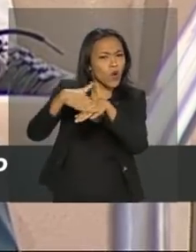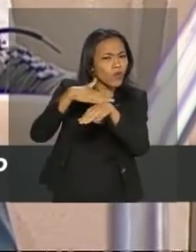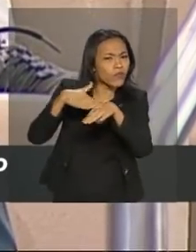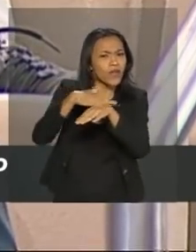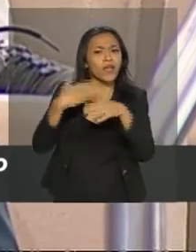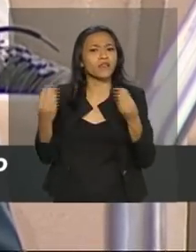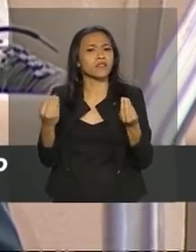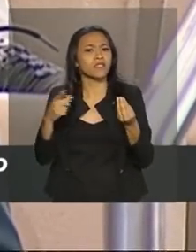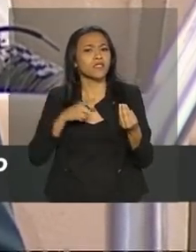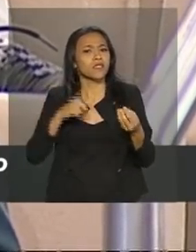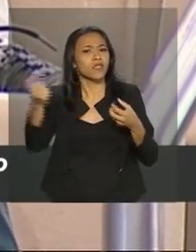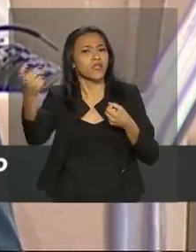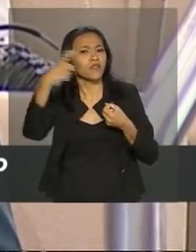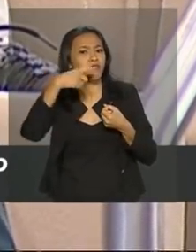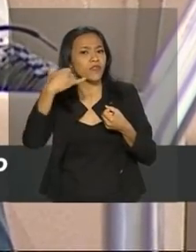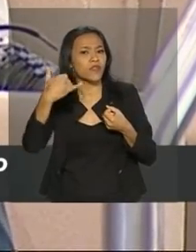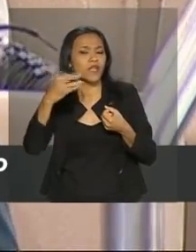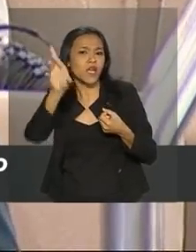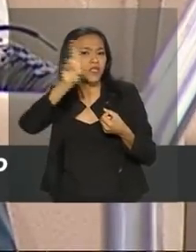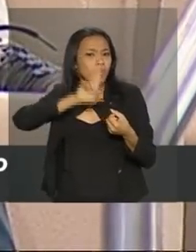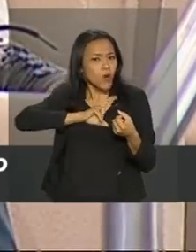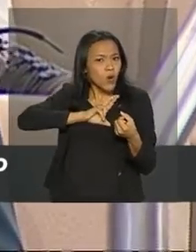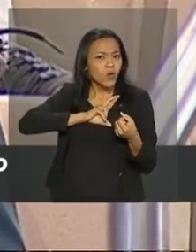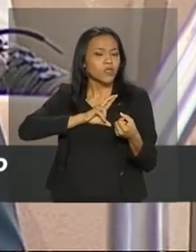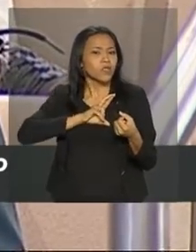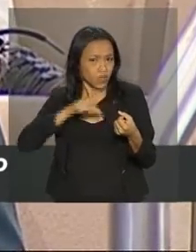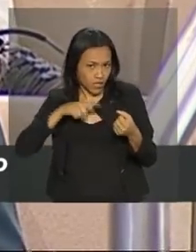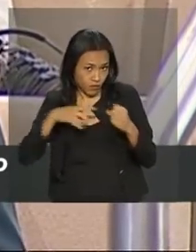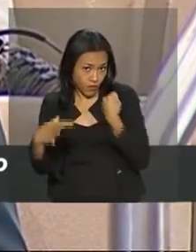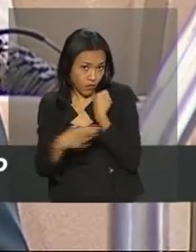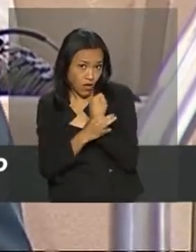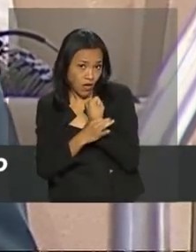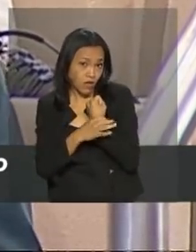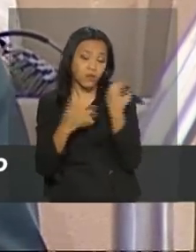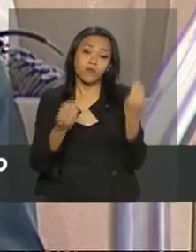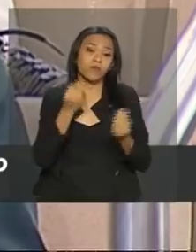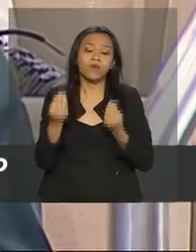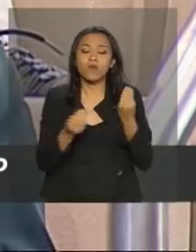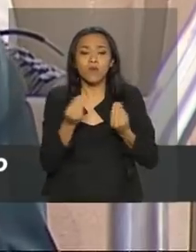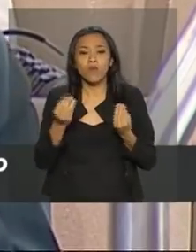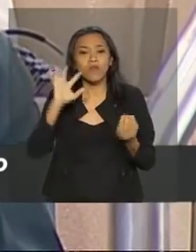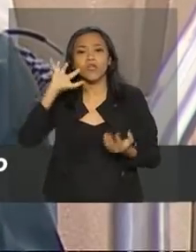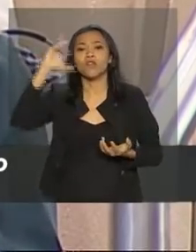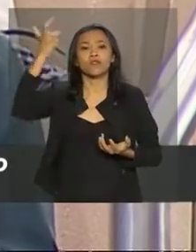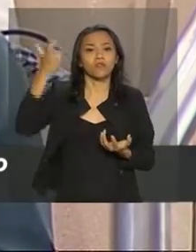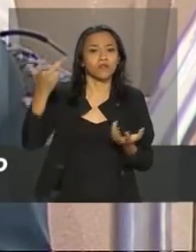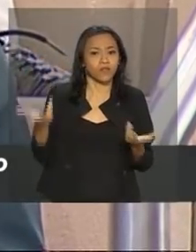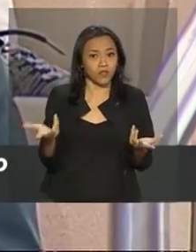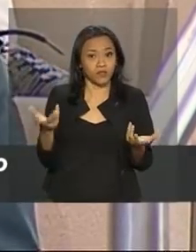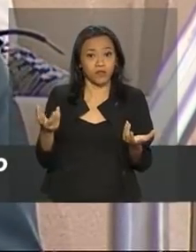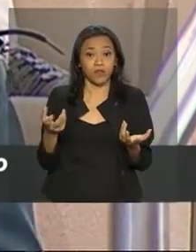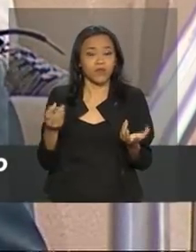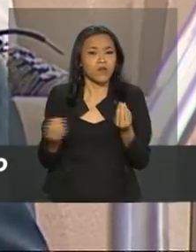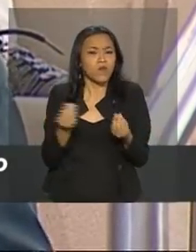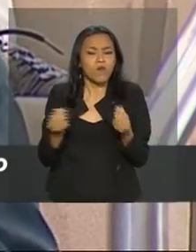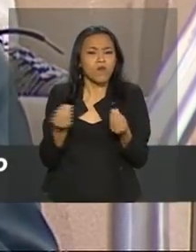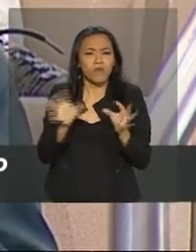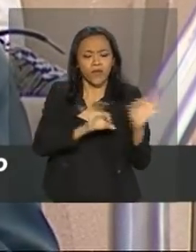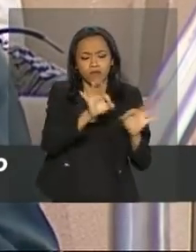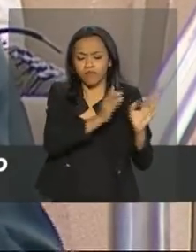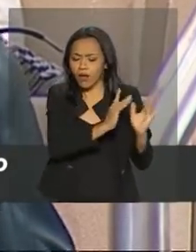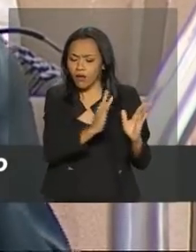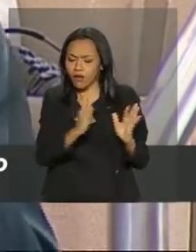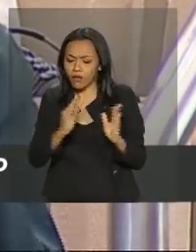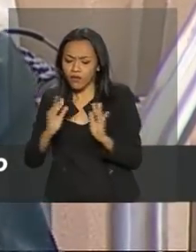retorno tenha uma garantia disso não houve ou eles mesmos vão dar esse retorno para as pessoas como é que você porque a gente